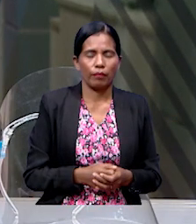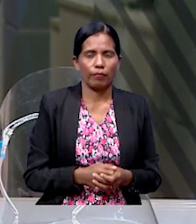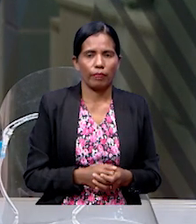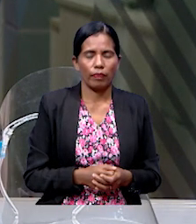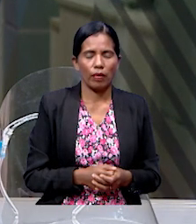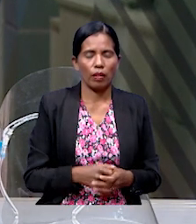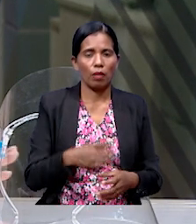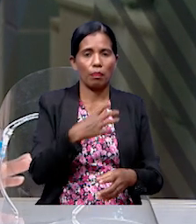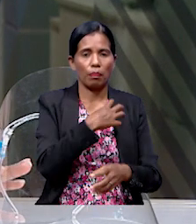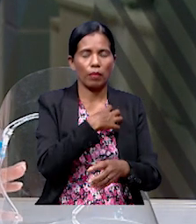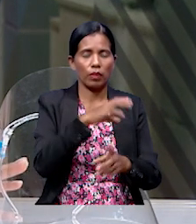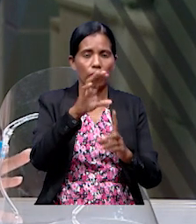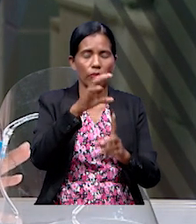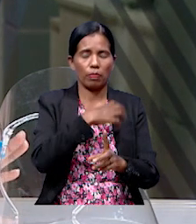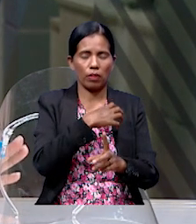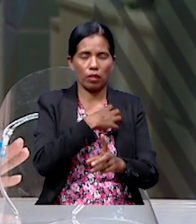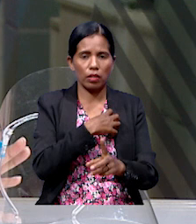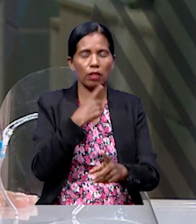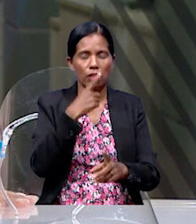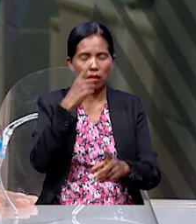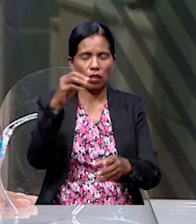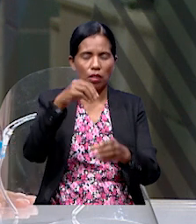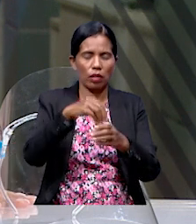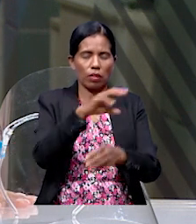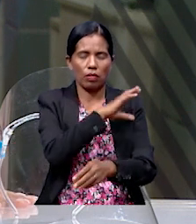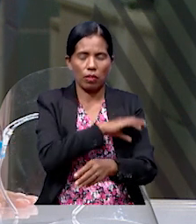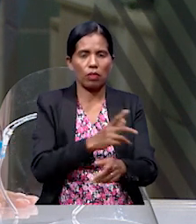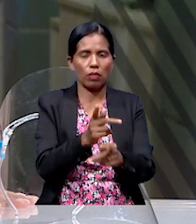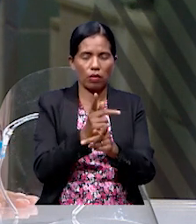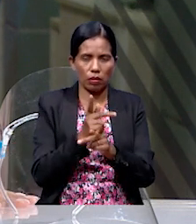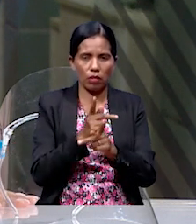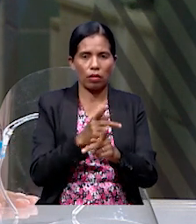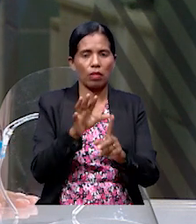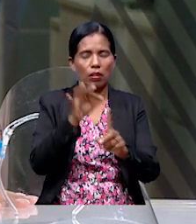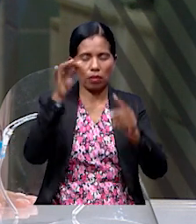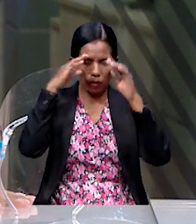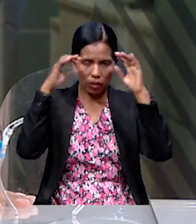Comandante-Geral Pentele coloca força e segurança rude a segura eleição presidencial.